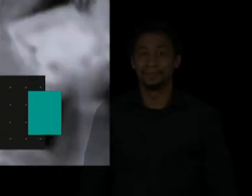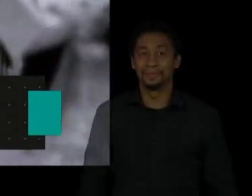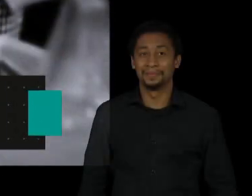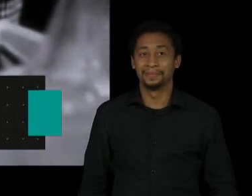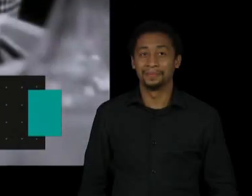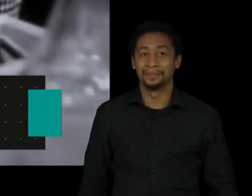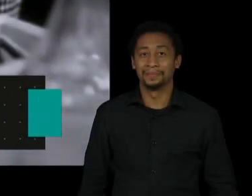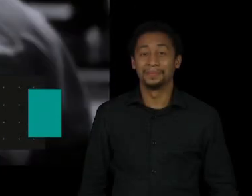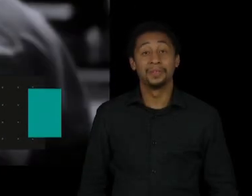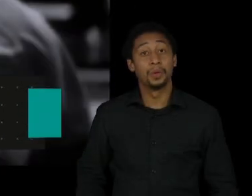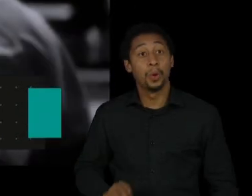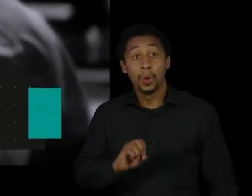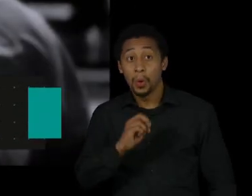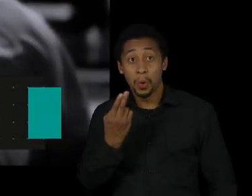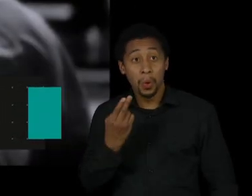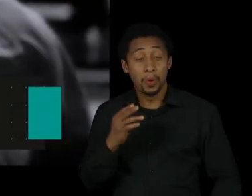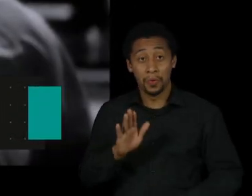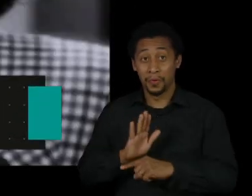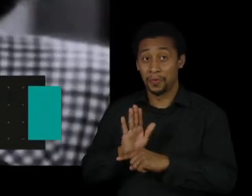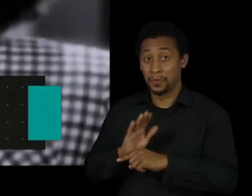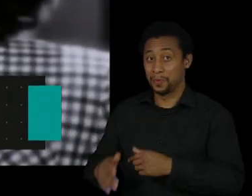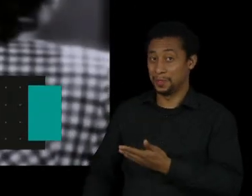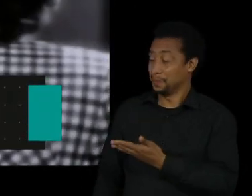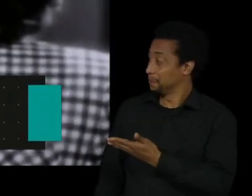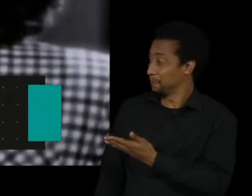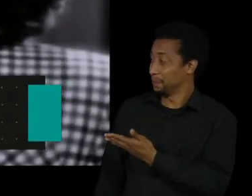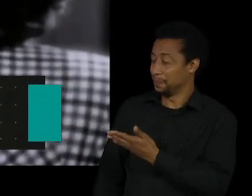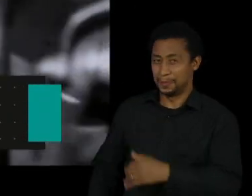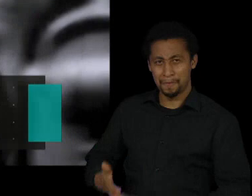Ou o filme de gangster.